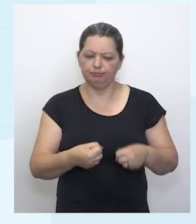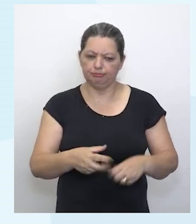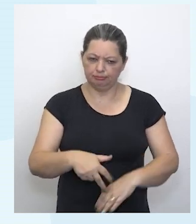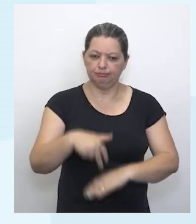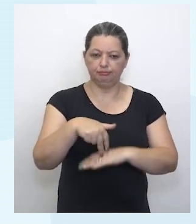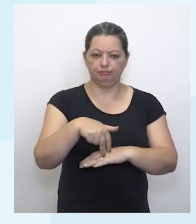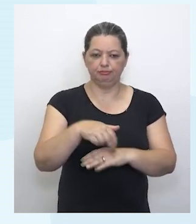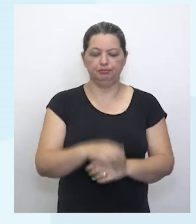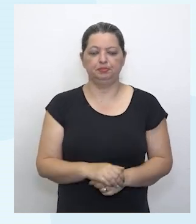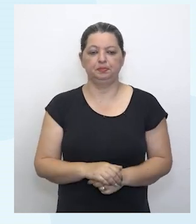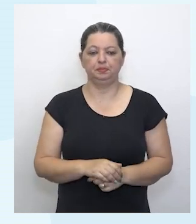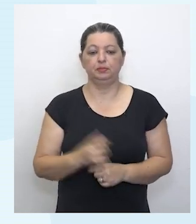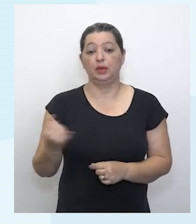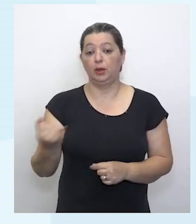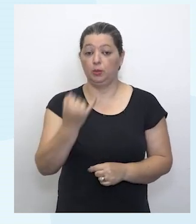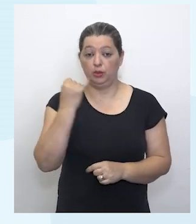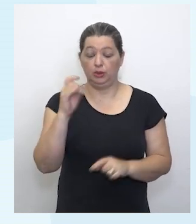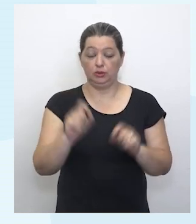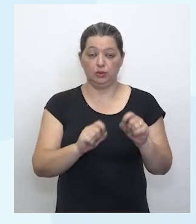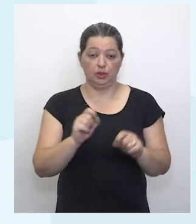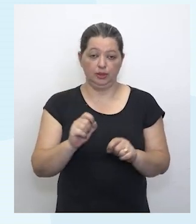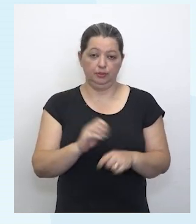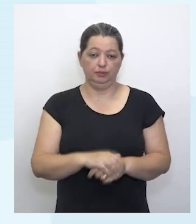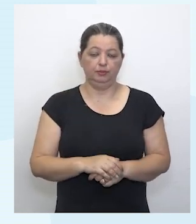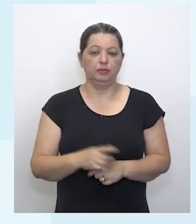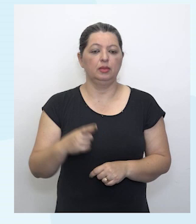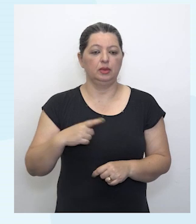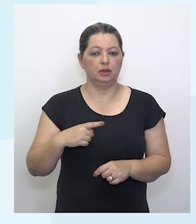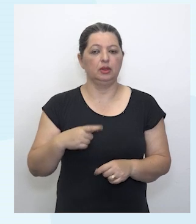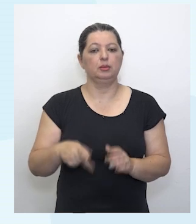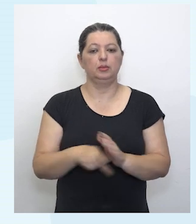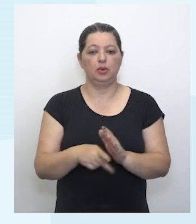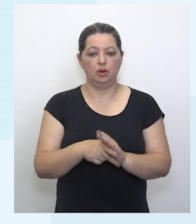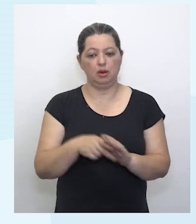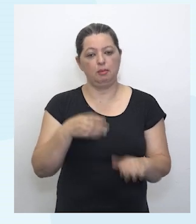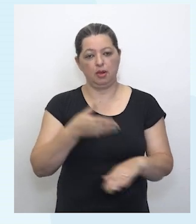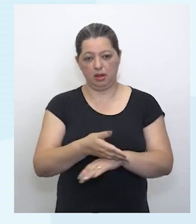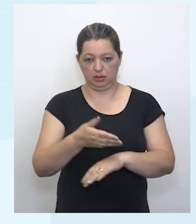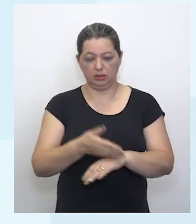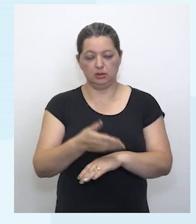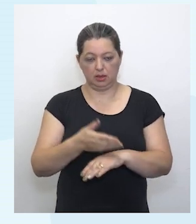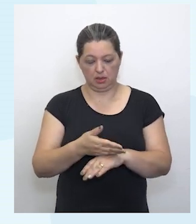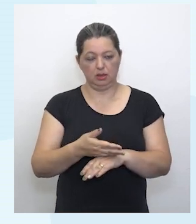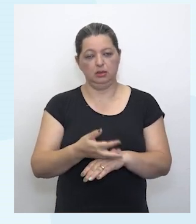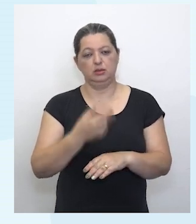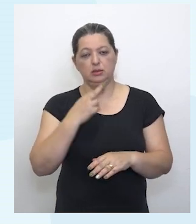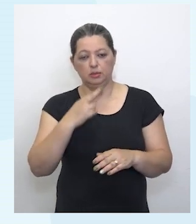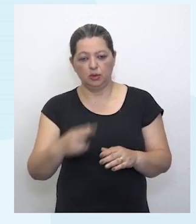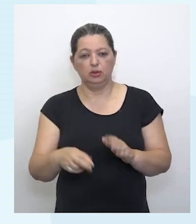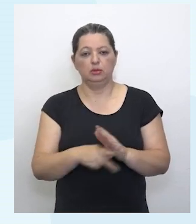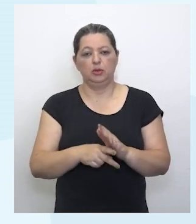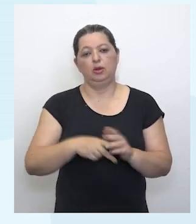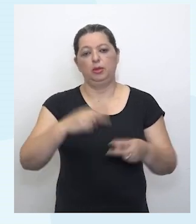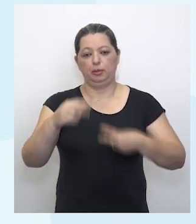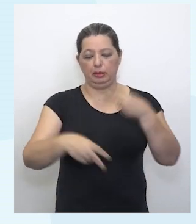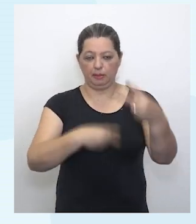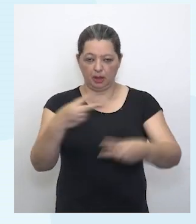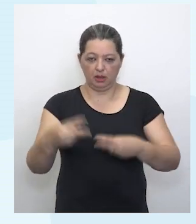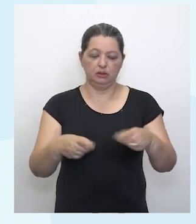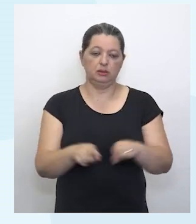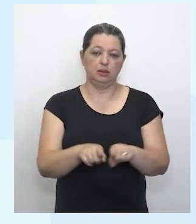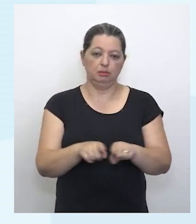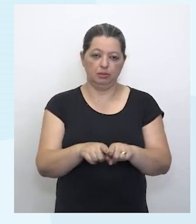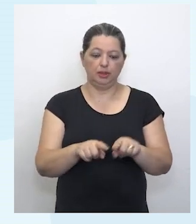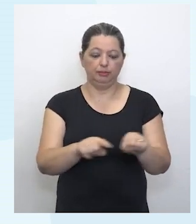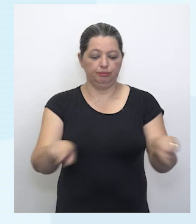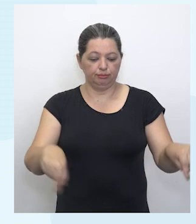importante que, além dele ter acesso aos resultados bimestrais e às discussões realizadas no Conselho de Classe